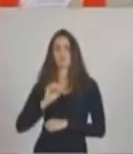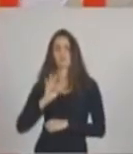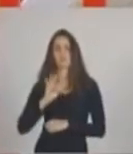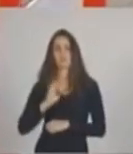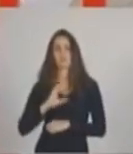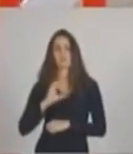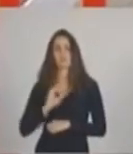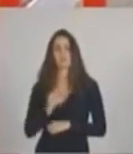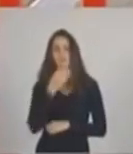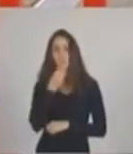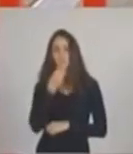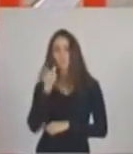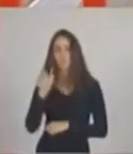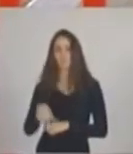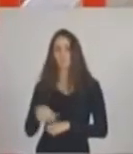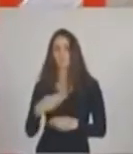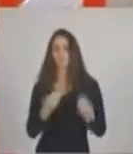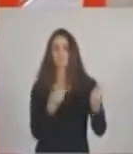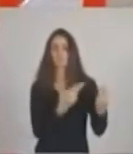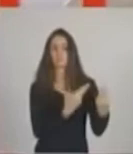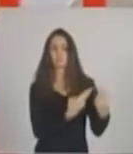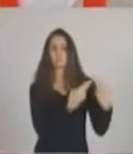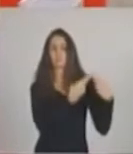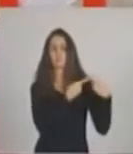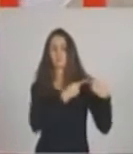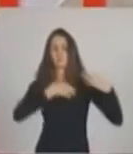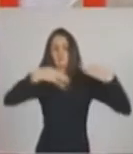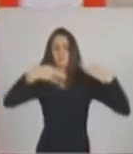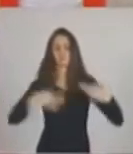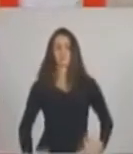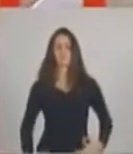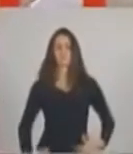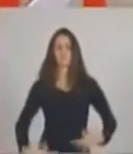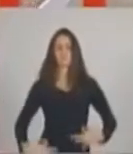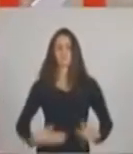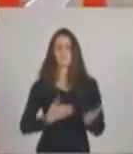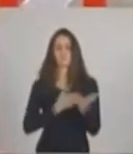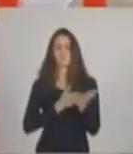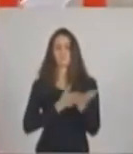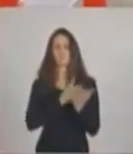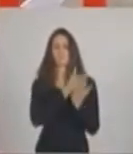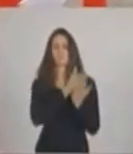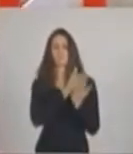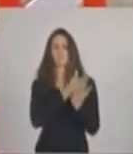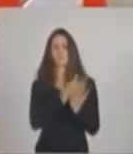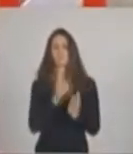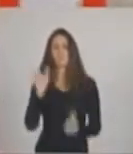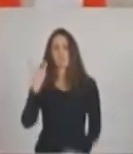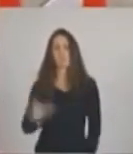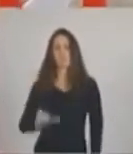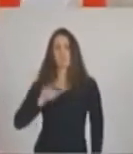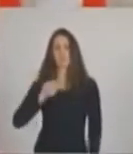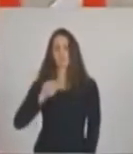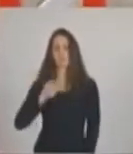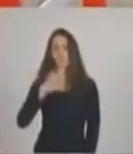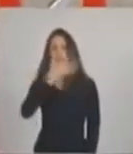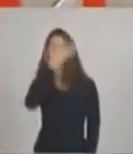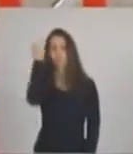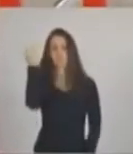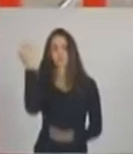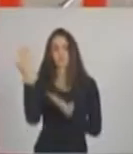um legado de honestidade e lealdade e jamais será